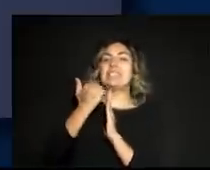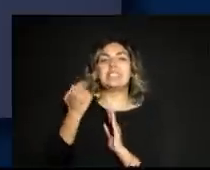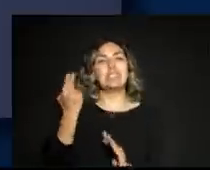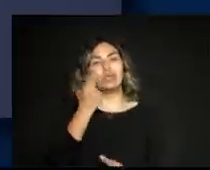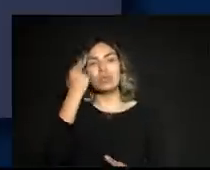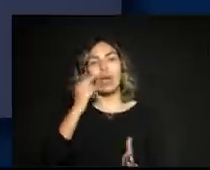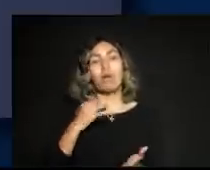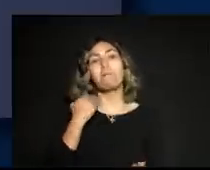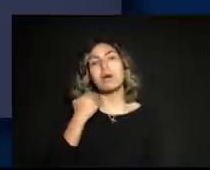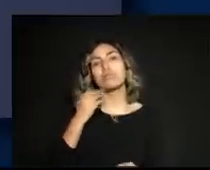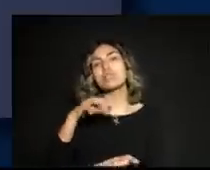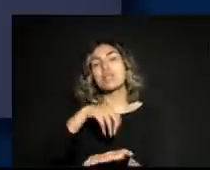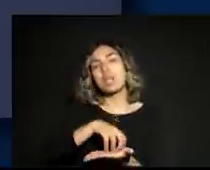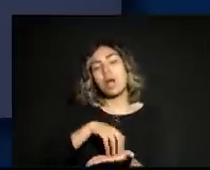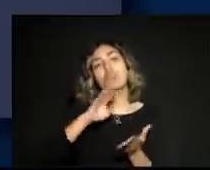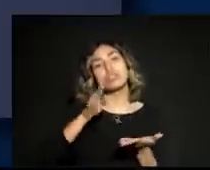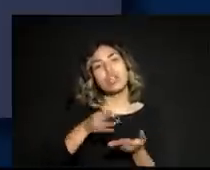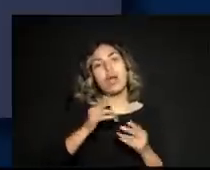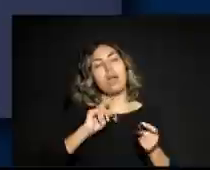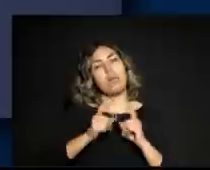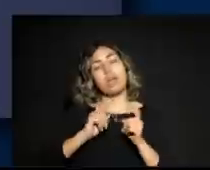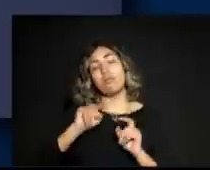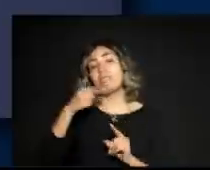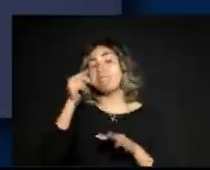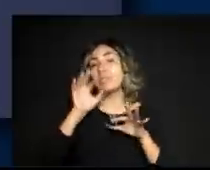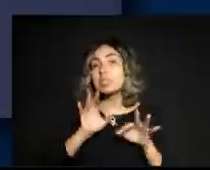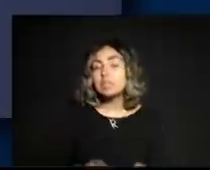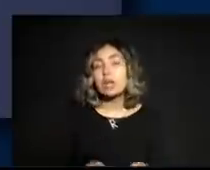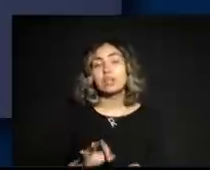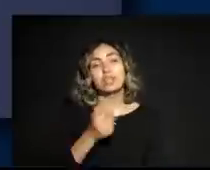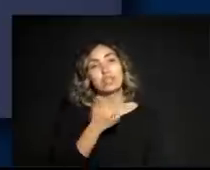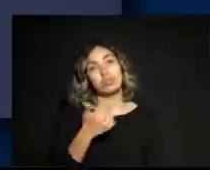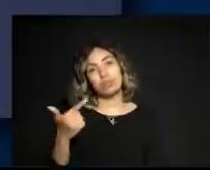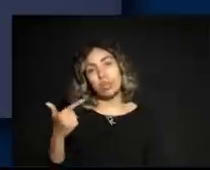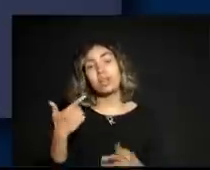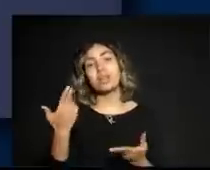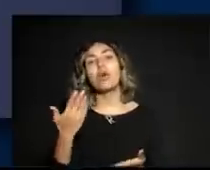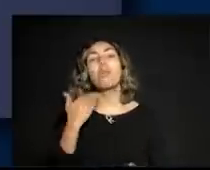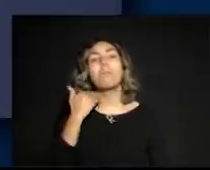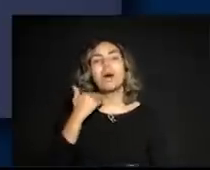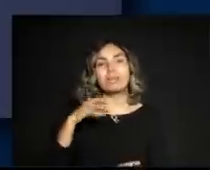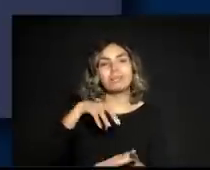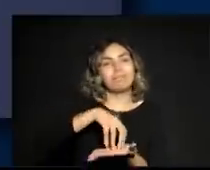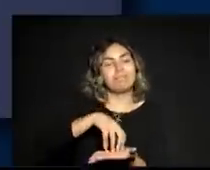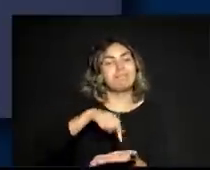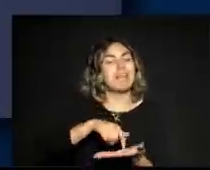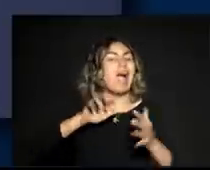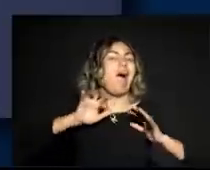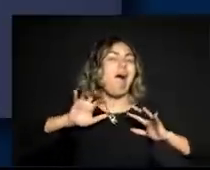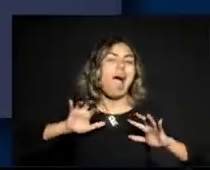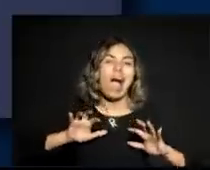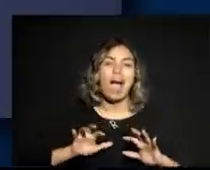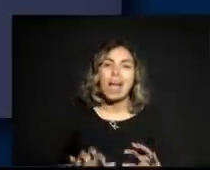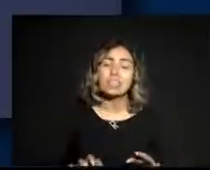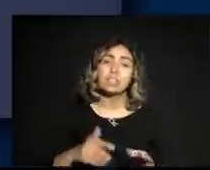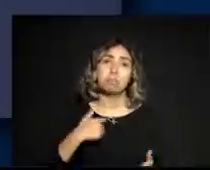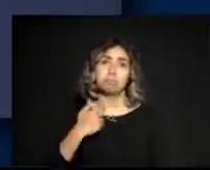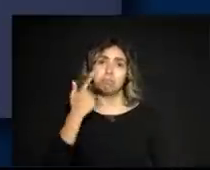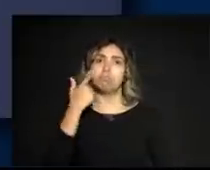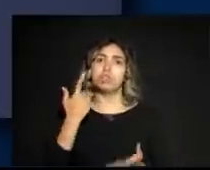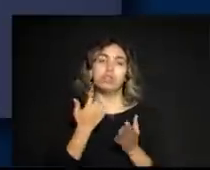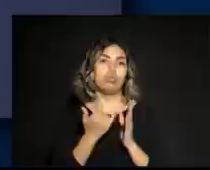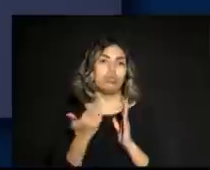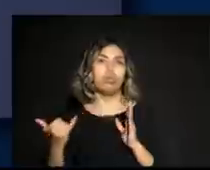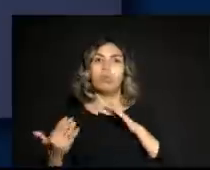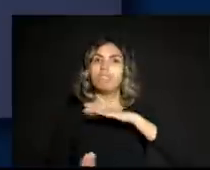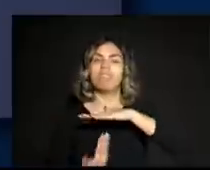colocou alguma incerteza na próxima reunião faz parte do da linguagem Banco Central A lei né Eu particularmente eu acho que a alta de juros